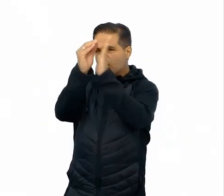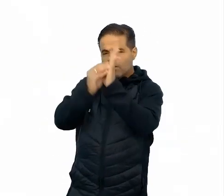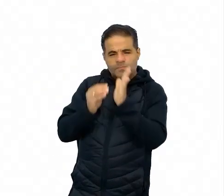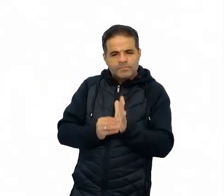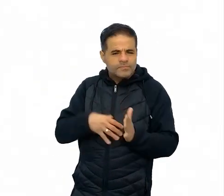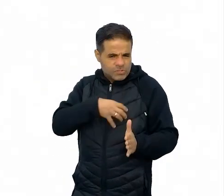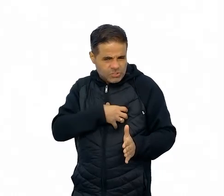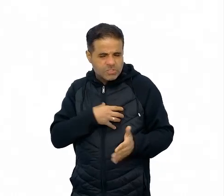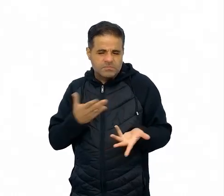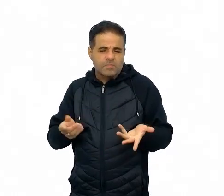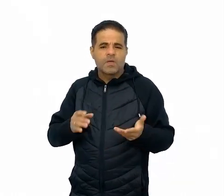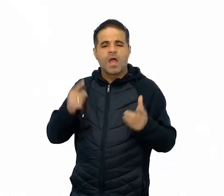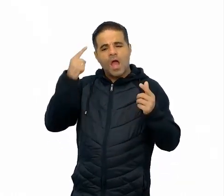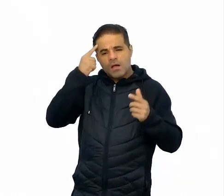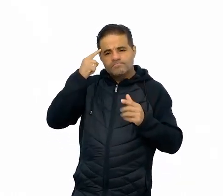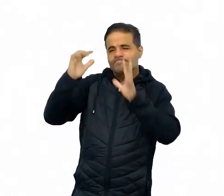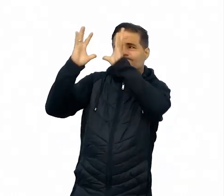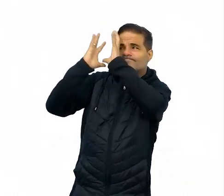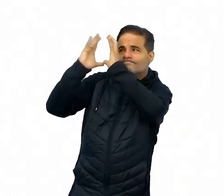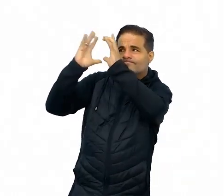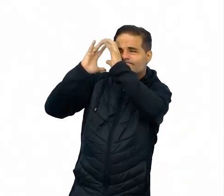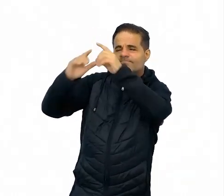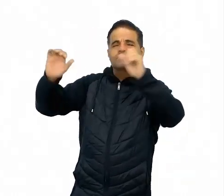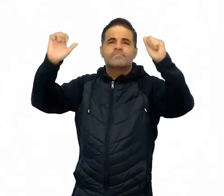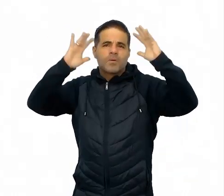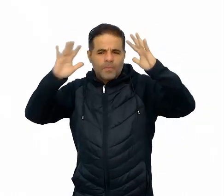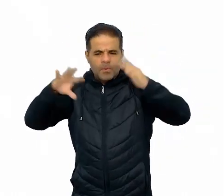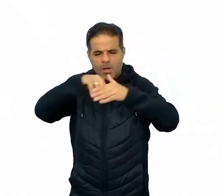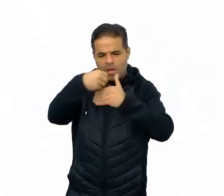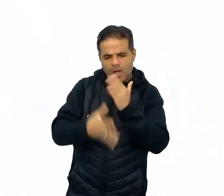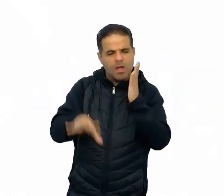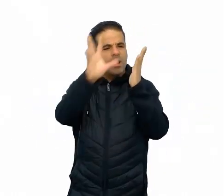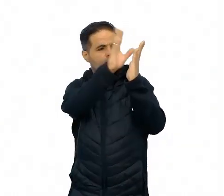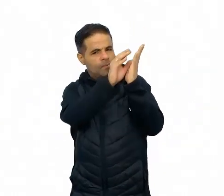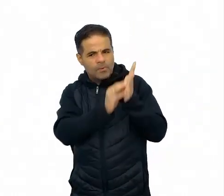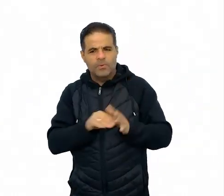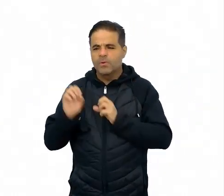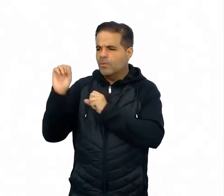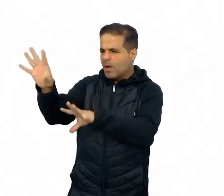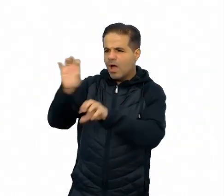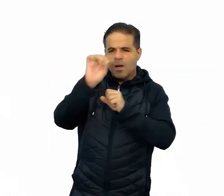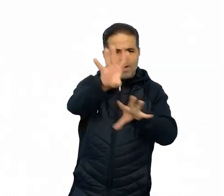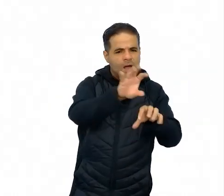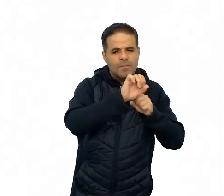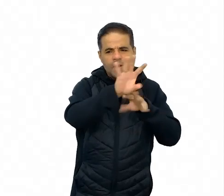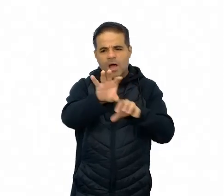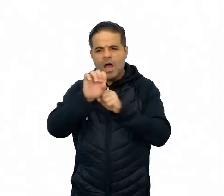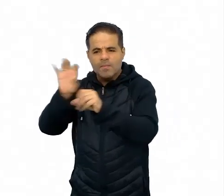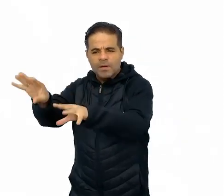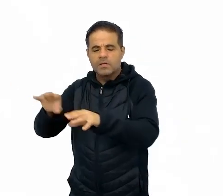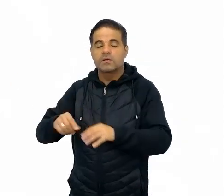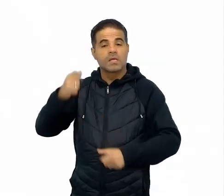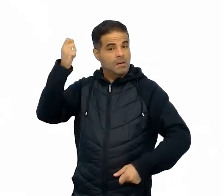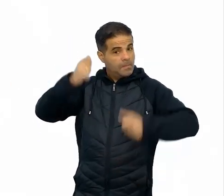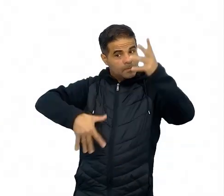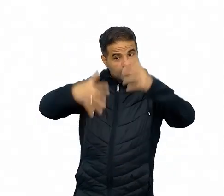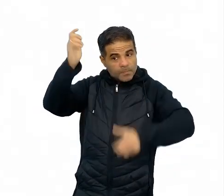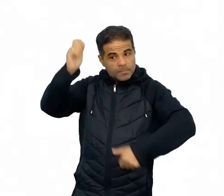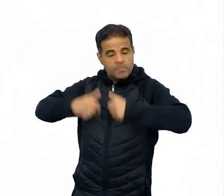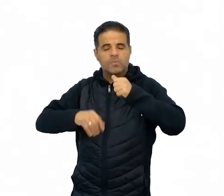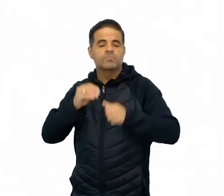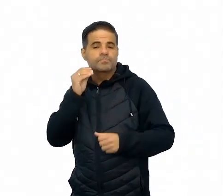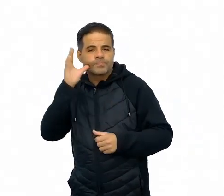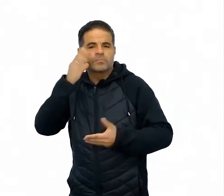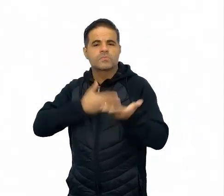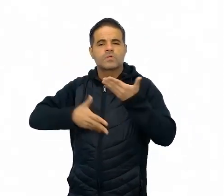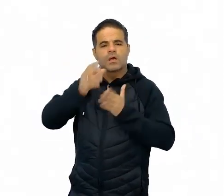um tipo de um cérebro, né? A gente pensando no conteúdo e no ensino, né? Então, a Débora Ball, ela fala que